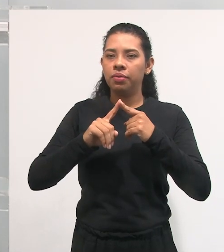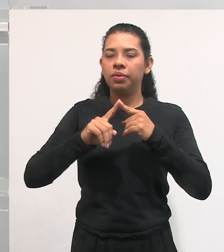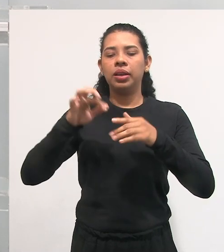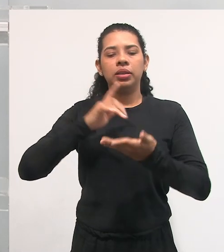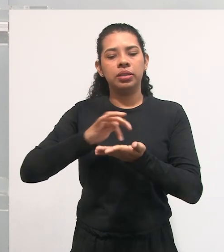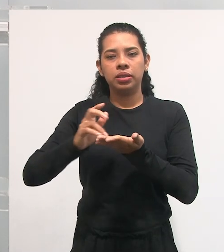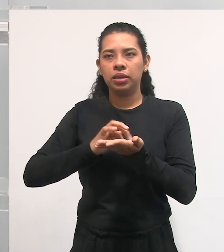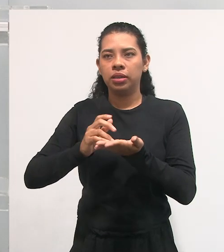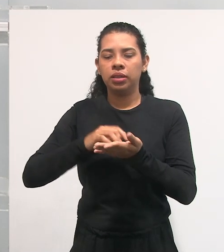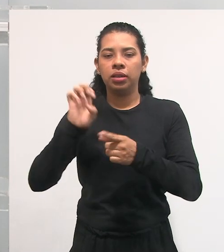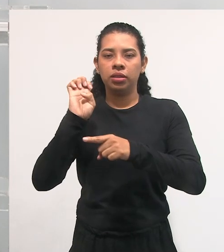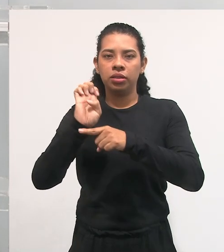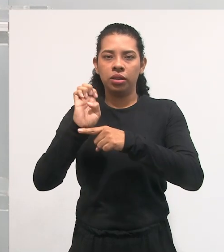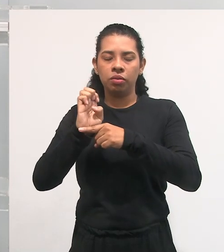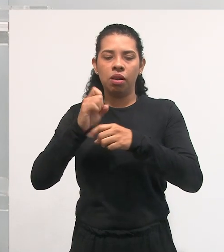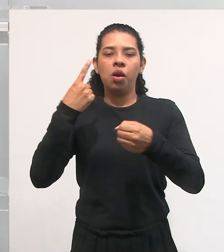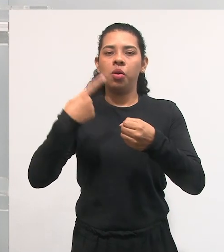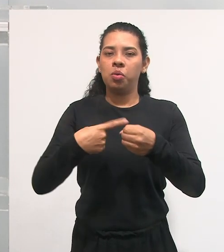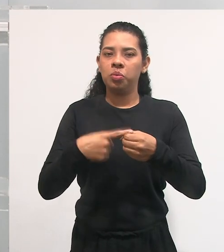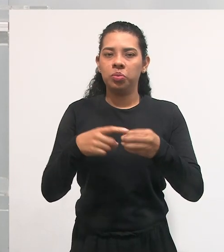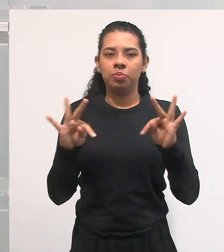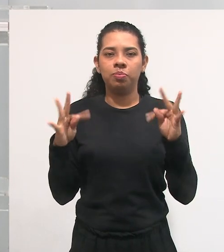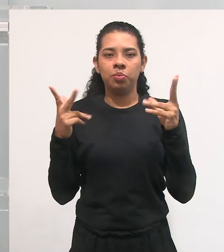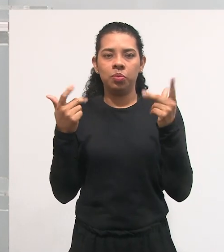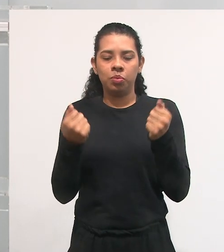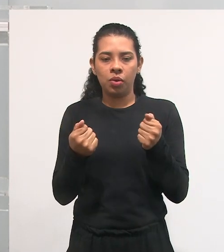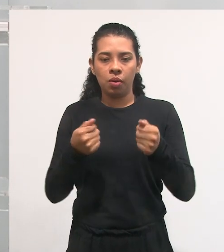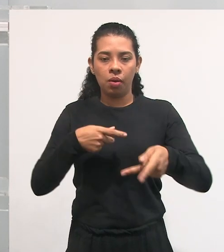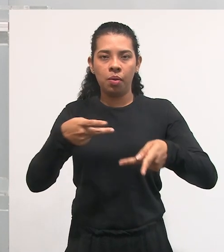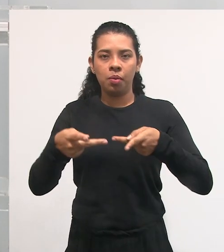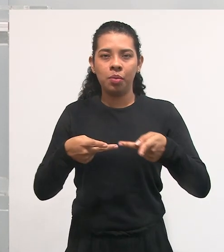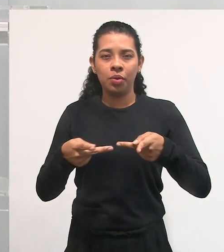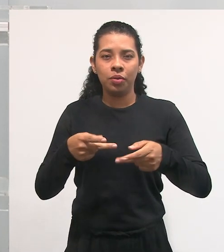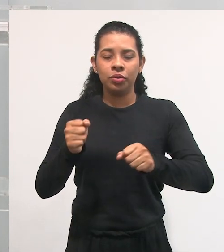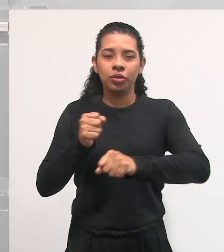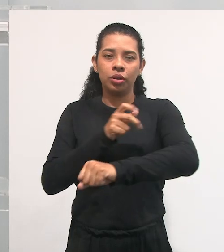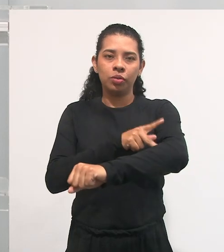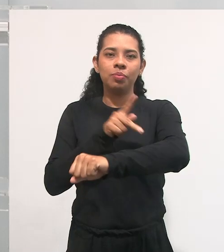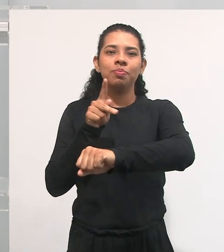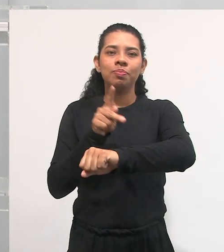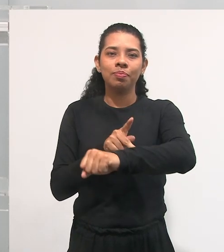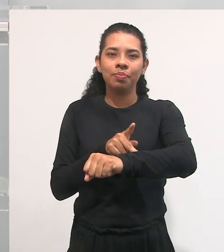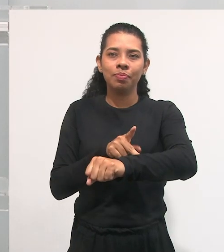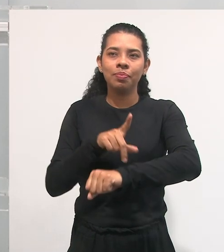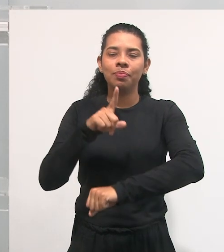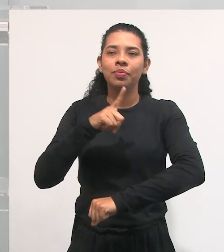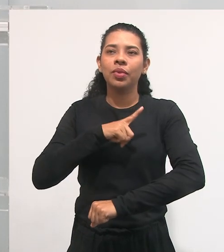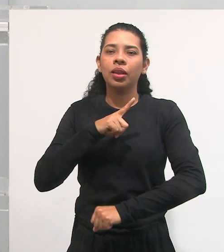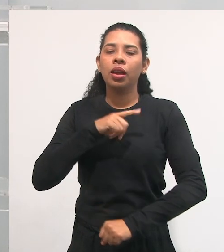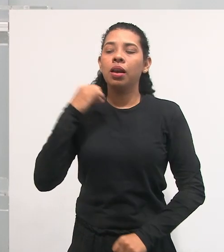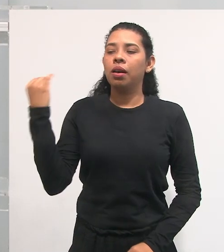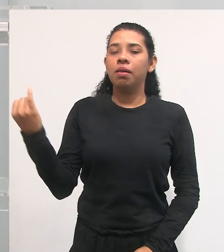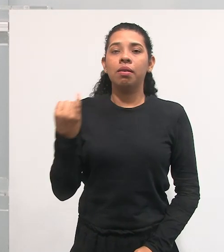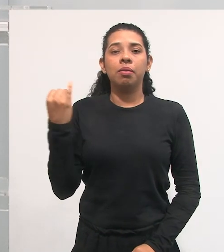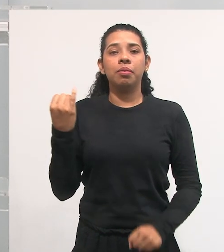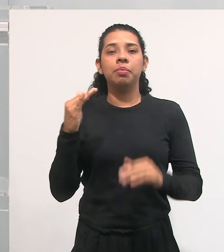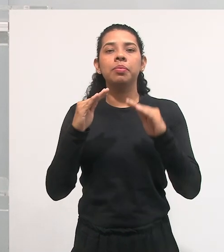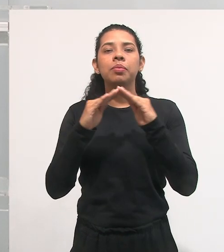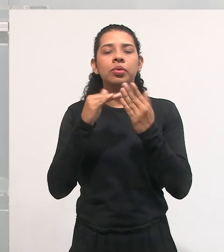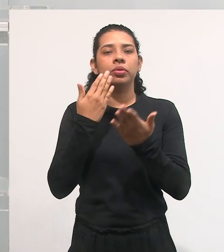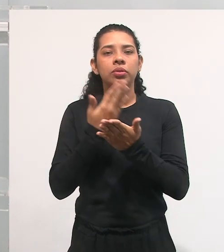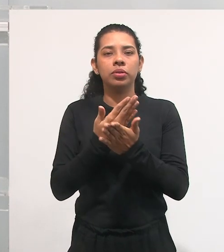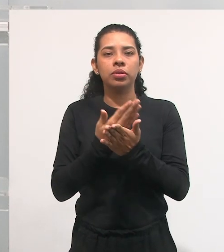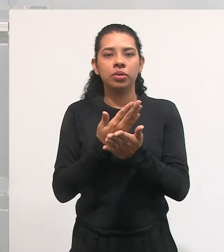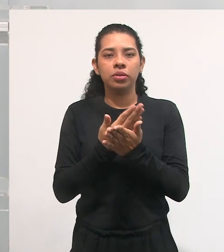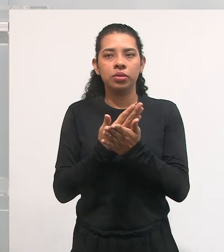secretarias municipais e o projeto político-pedagógico. Só que o projeto político-pedagógico, ele tem tanta importância na escola que ele fica